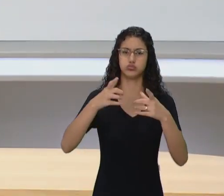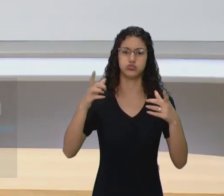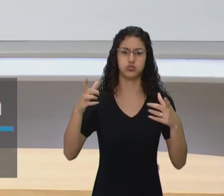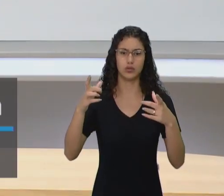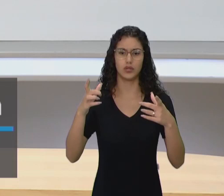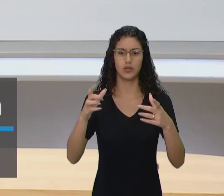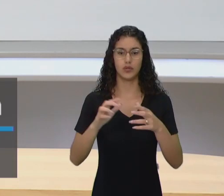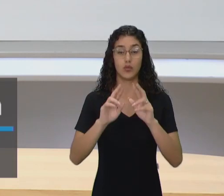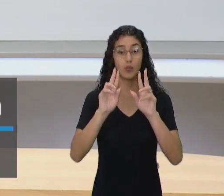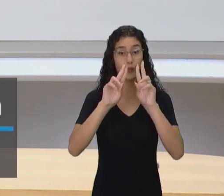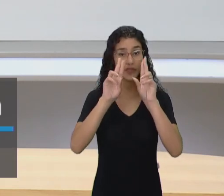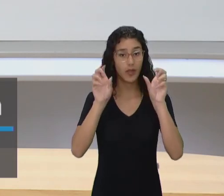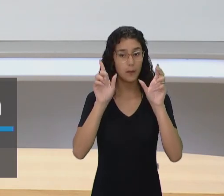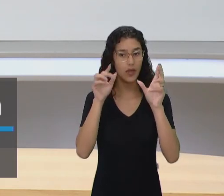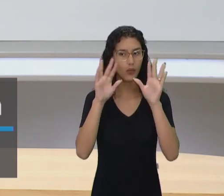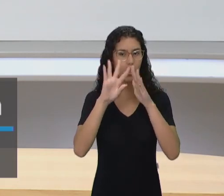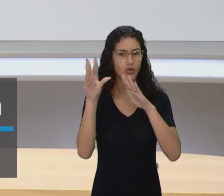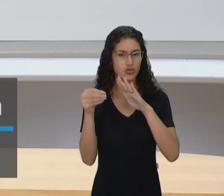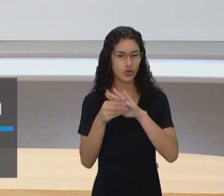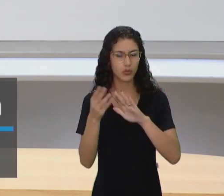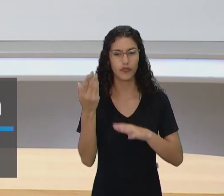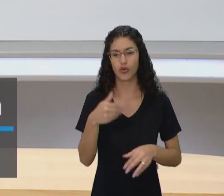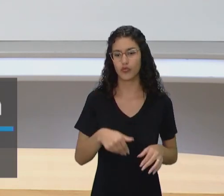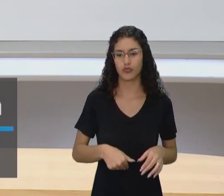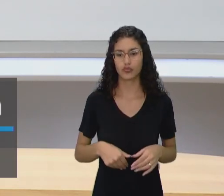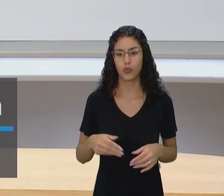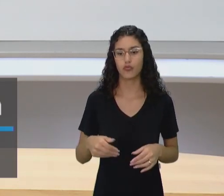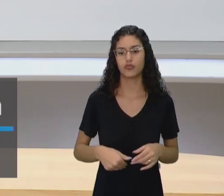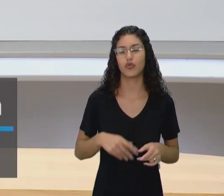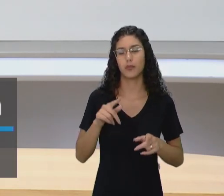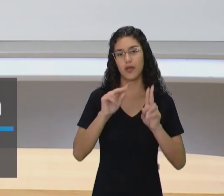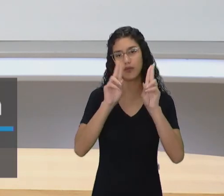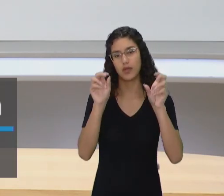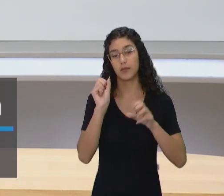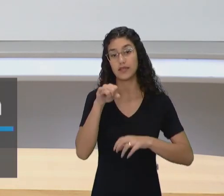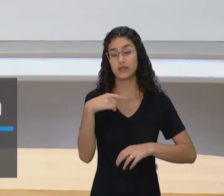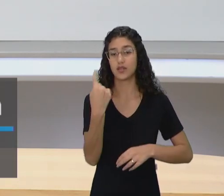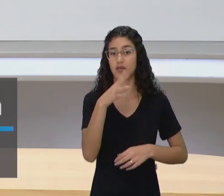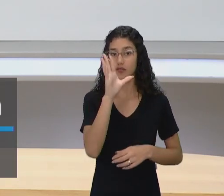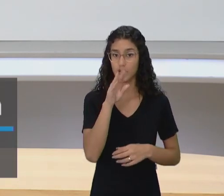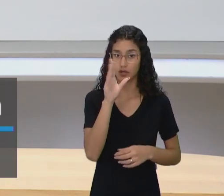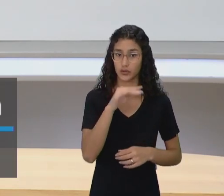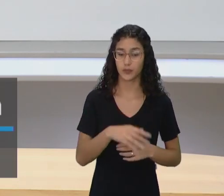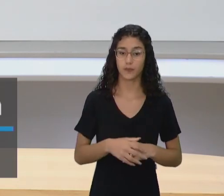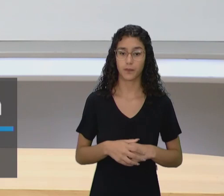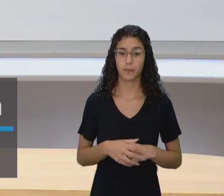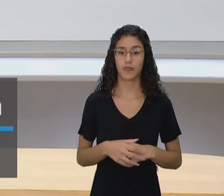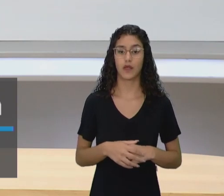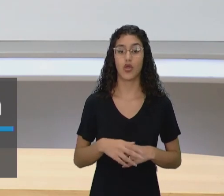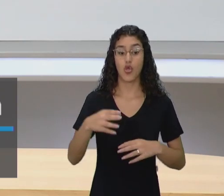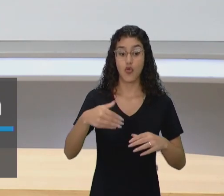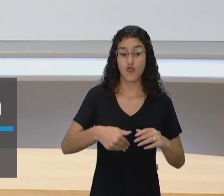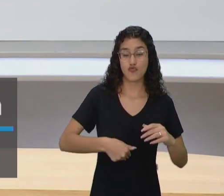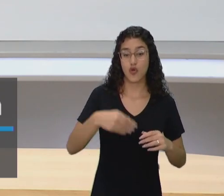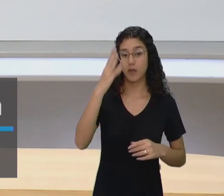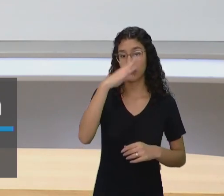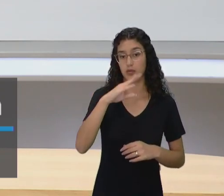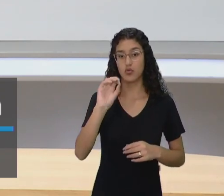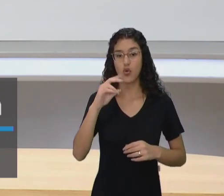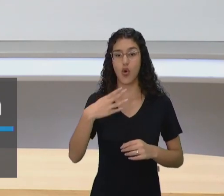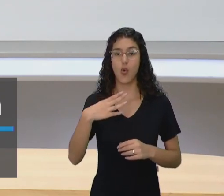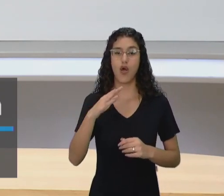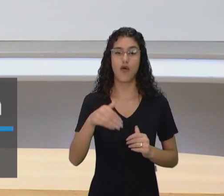um recorte, tá? Então, se a gente está falando de fome, fome é o assunto. Se a gente está falando de fome no Brasil ou a